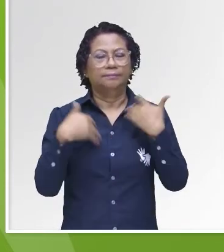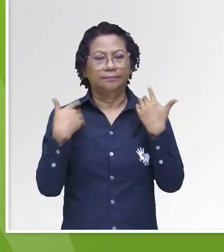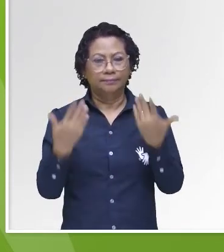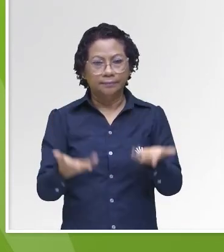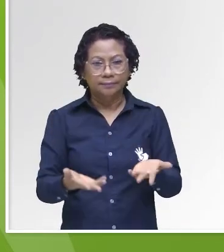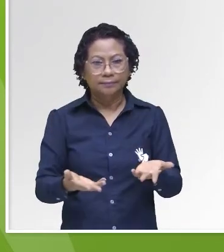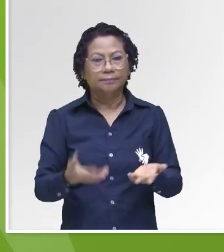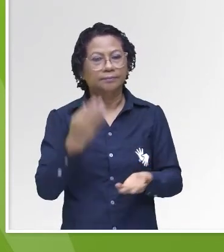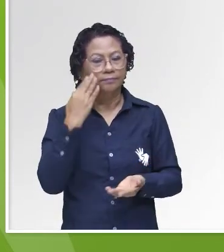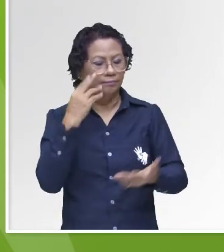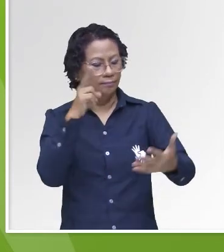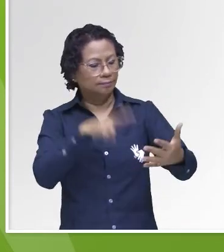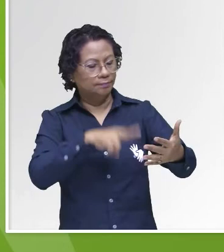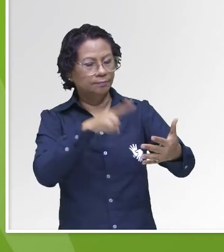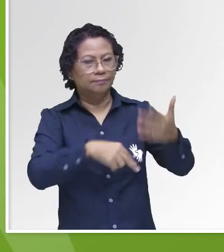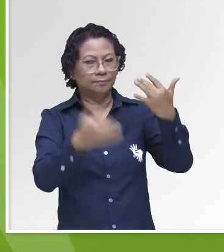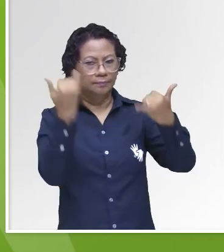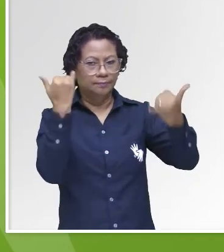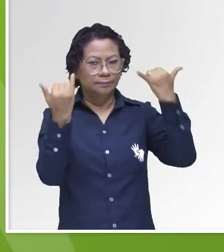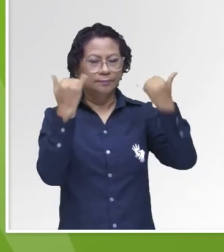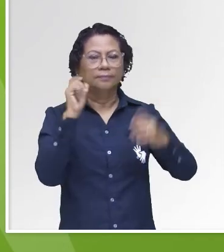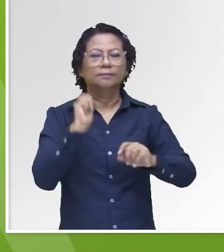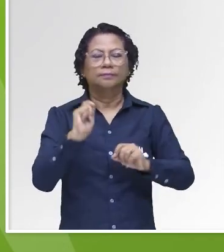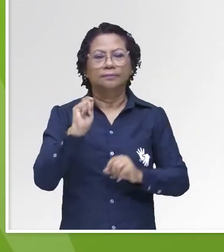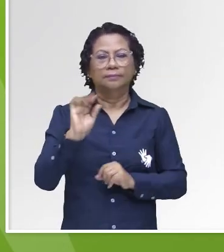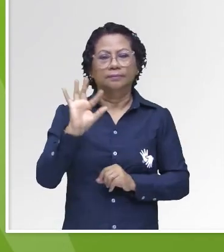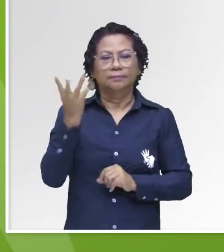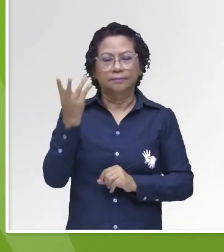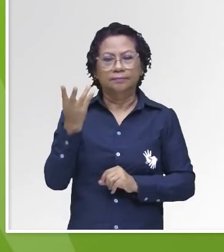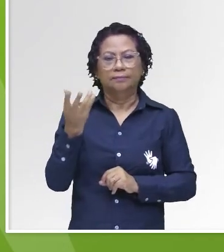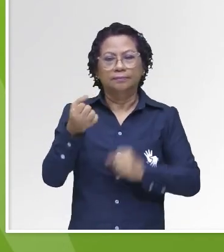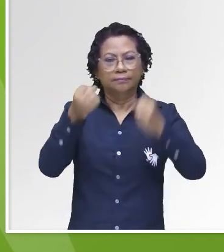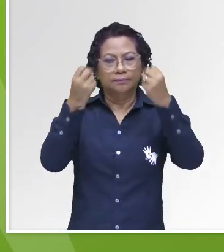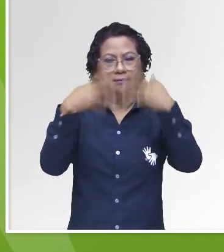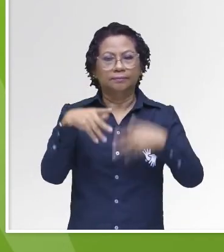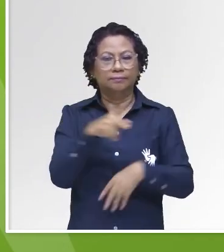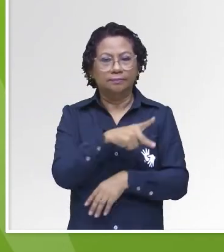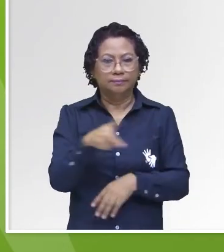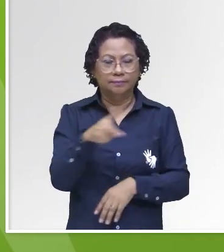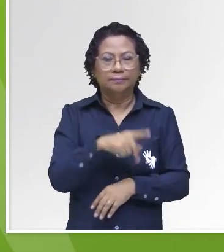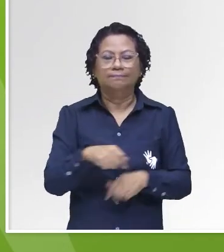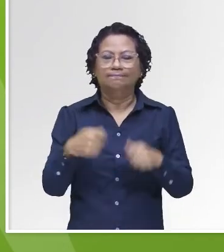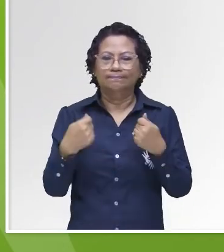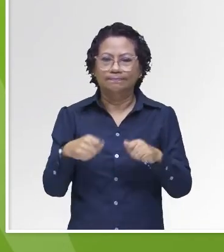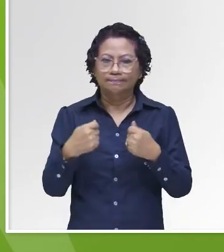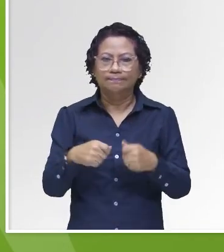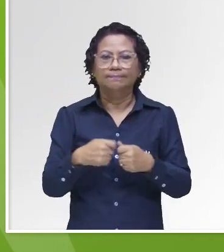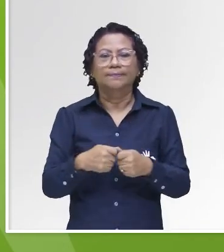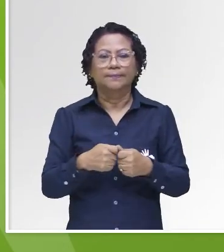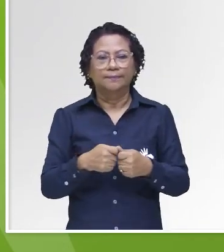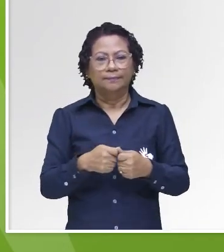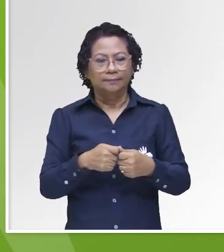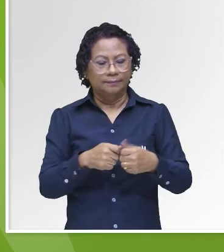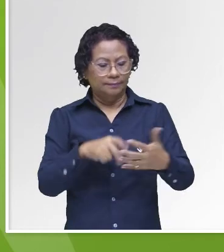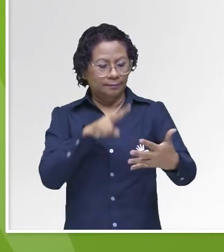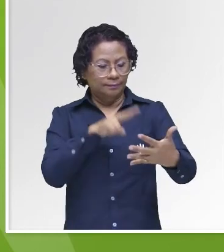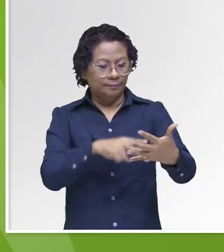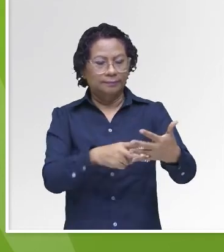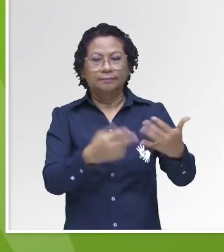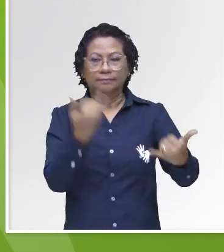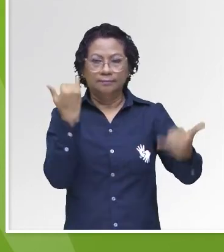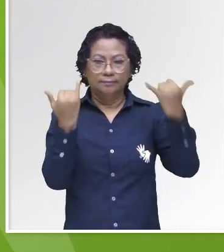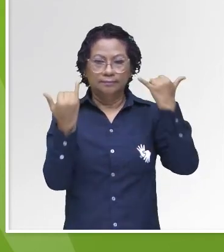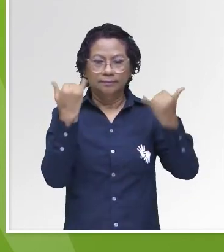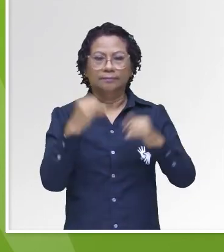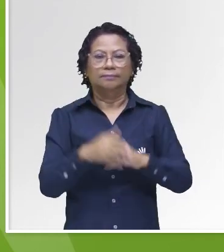cartela vai acontecer o que eu falei para vocês. Olha, nós precisamos decompor o vetor velocidade.